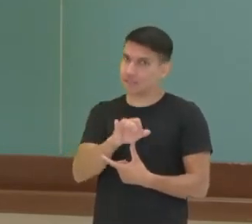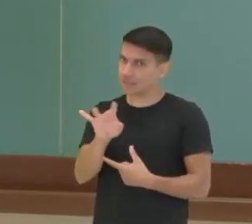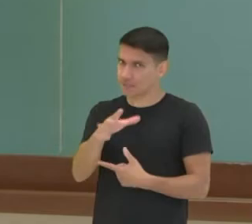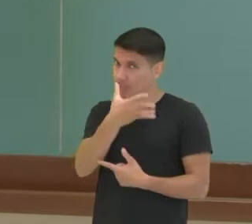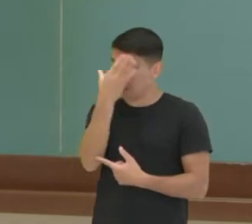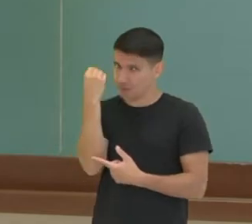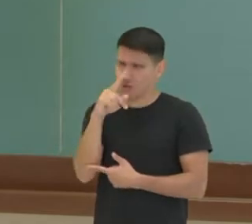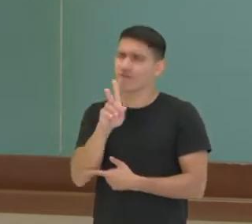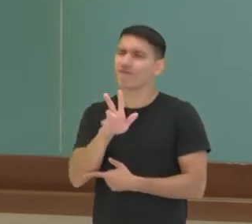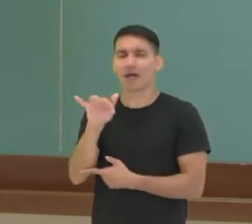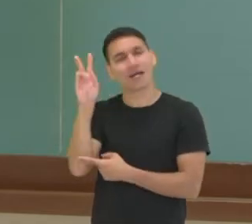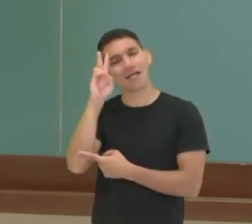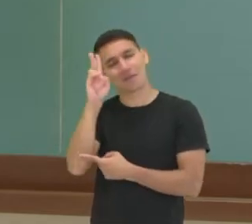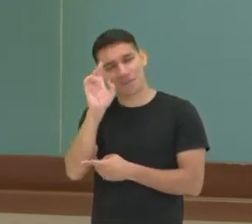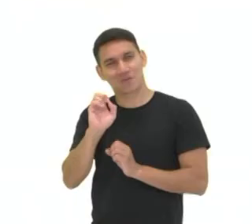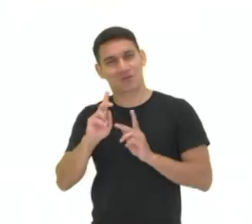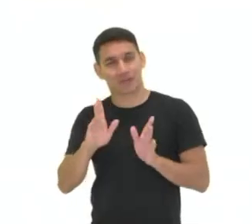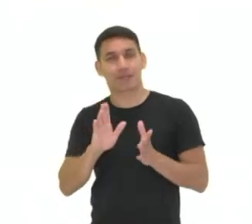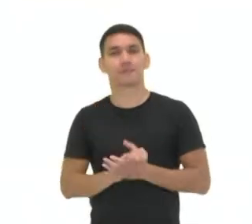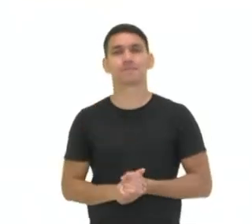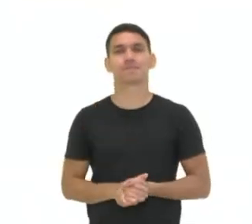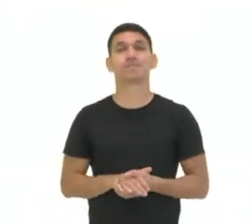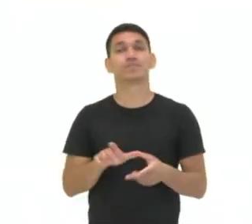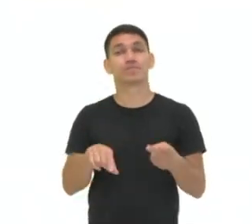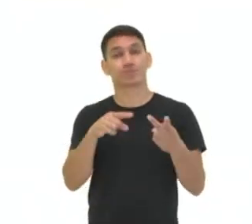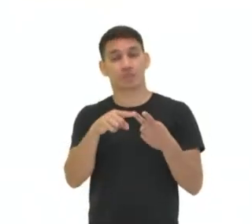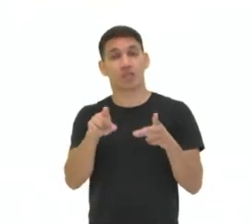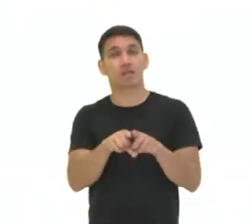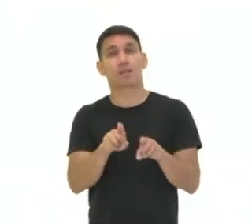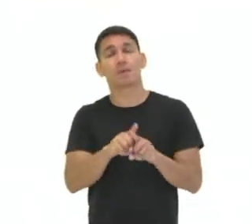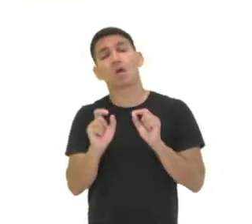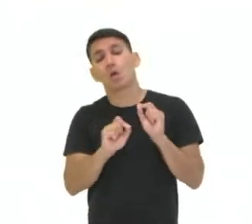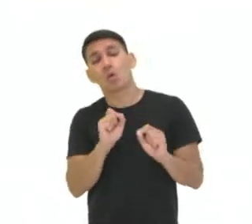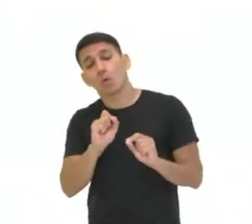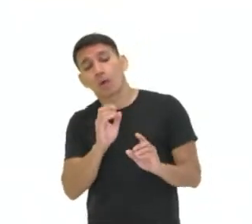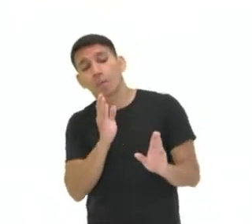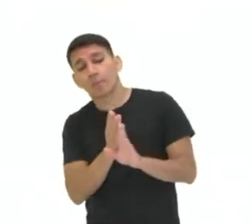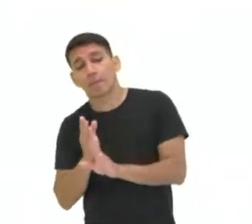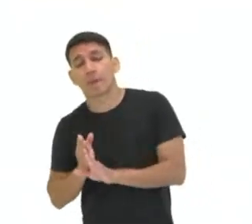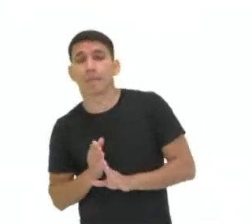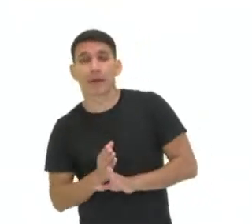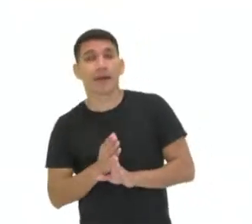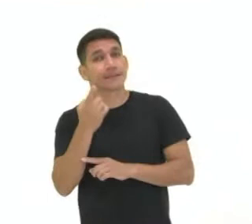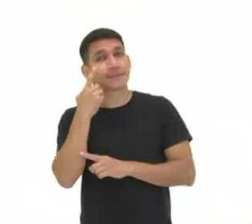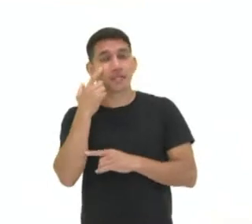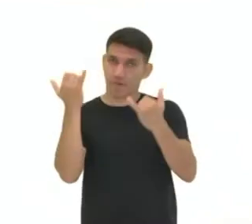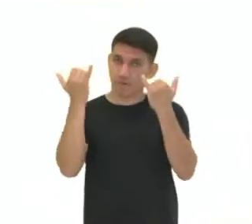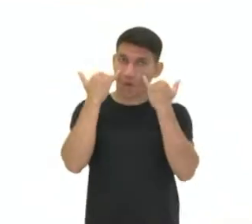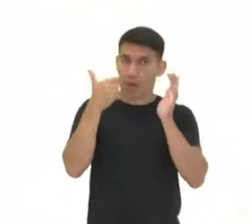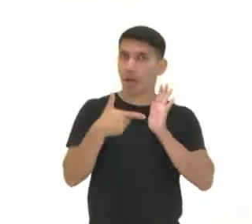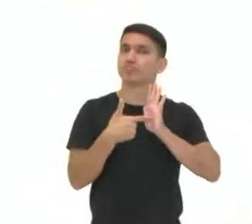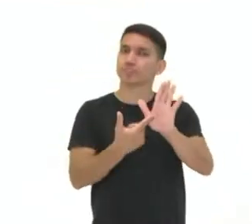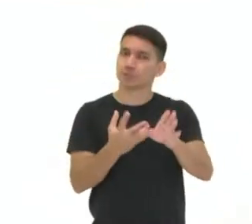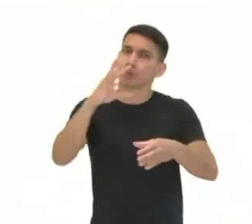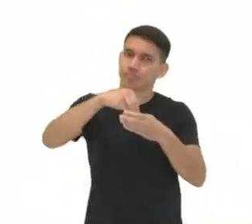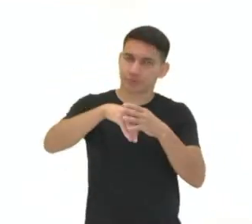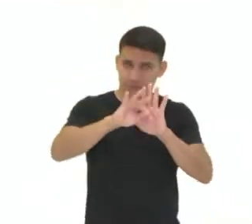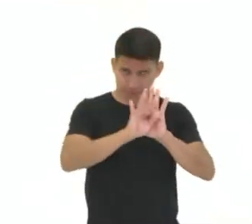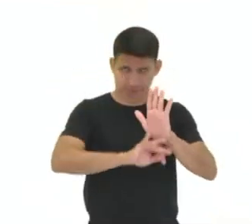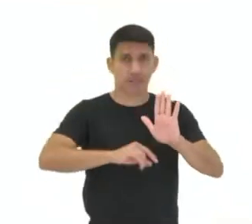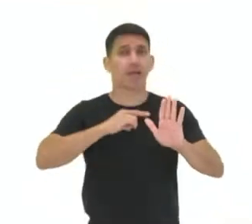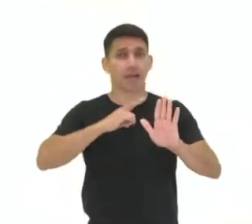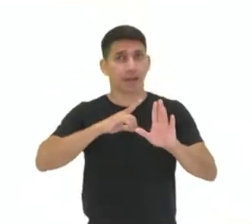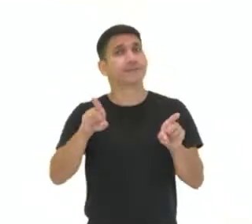vamos relembrar, vamos recordar. Vamos inferir informações implícitas apresentadas dentro do texto